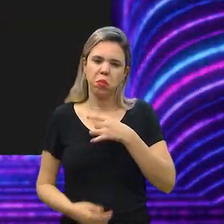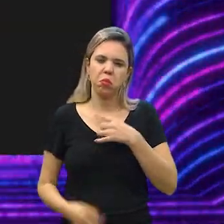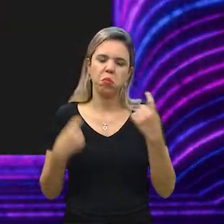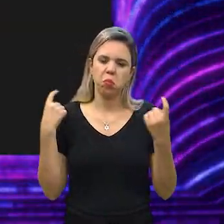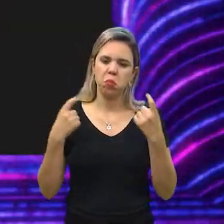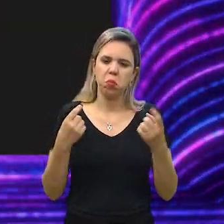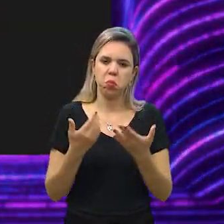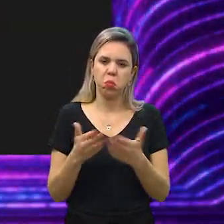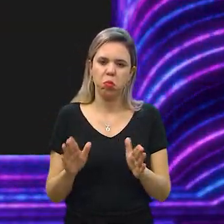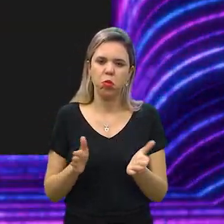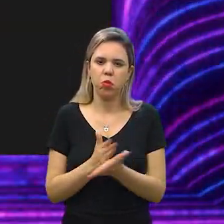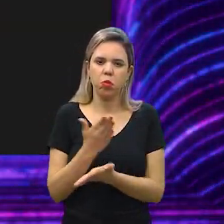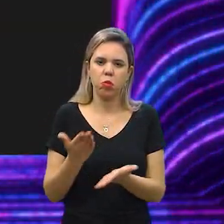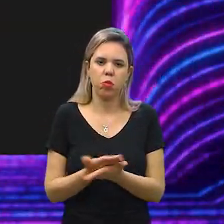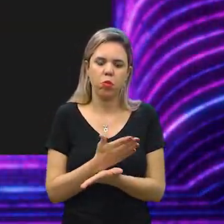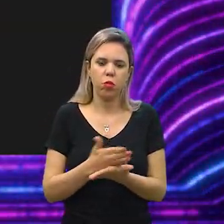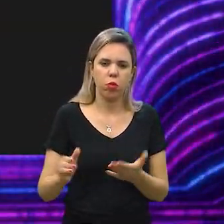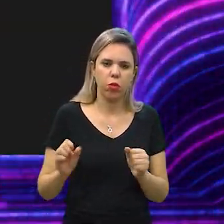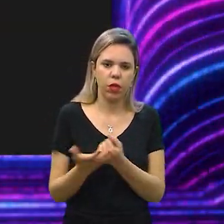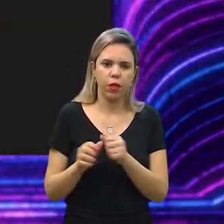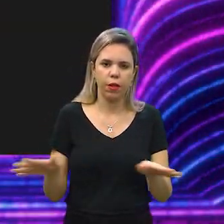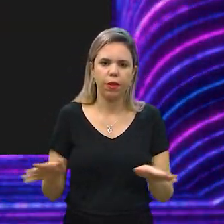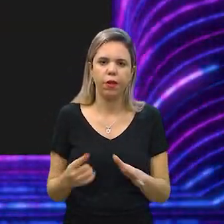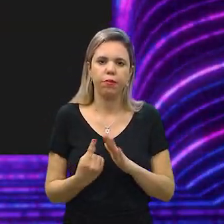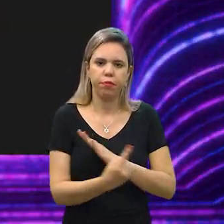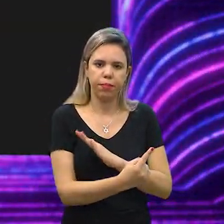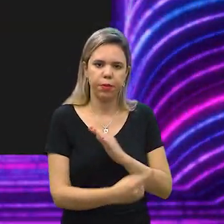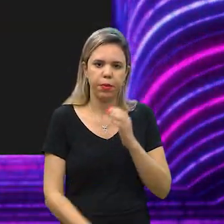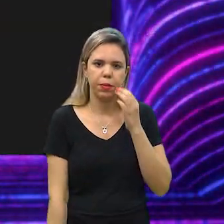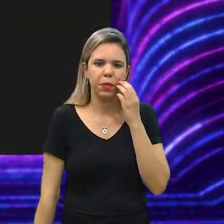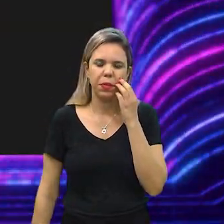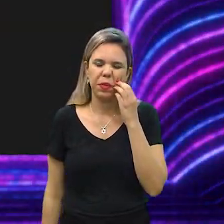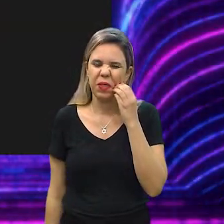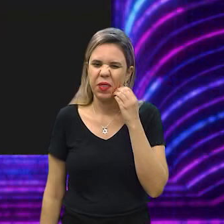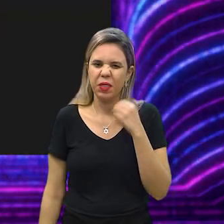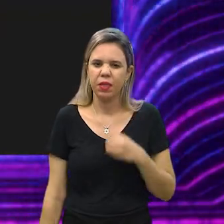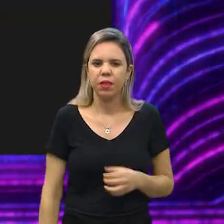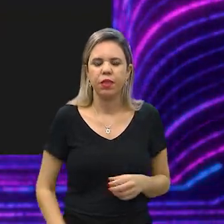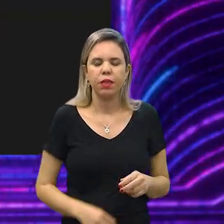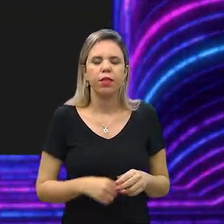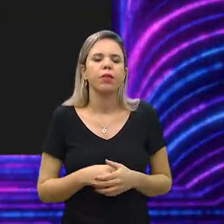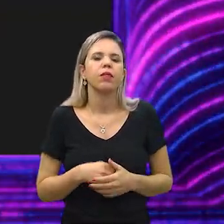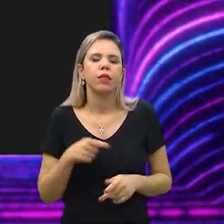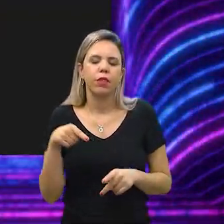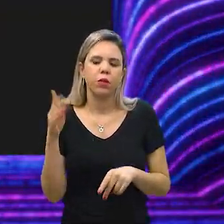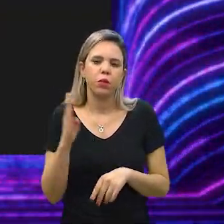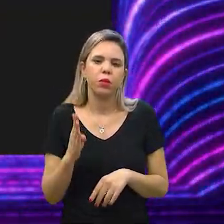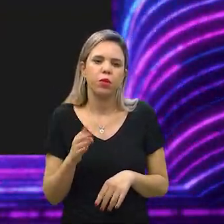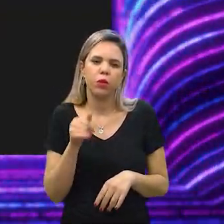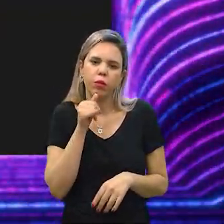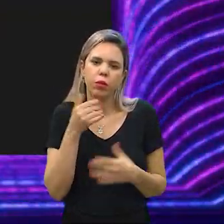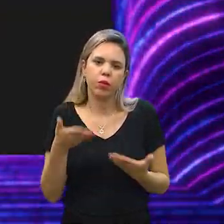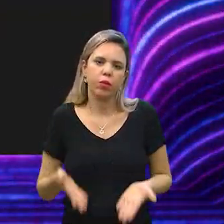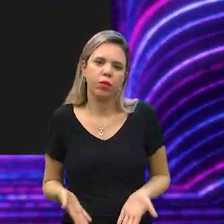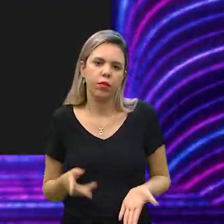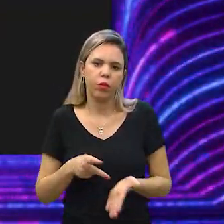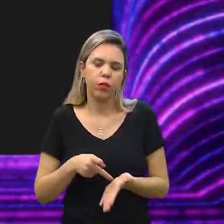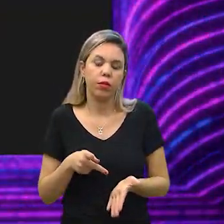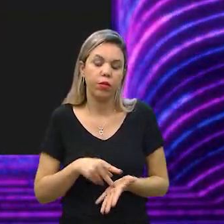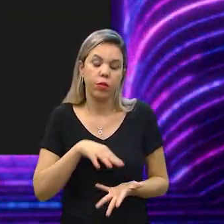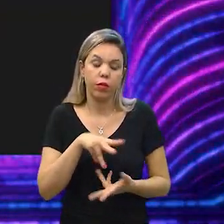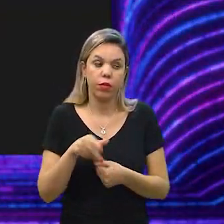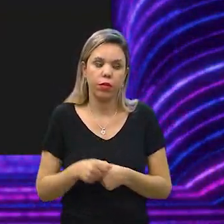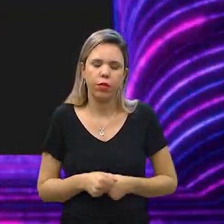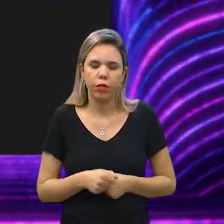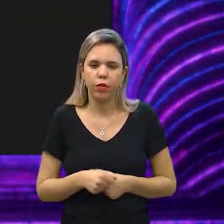medo de lançar o livro bem no comecinho ali da quarentena, da pandemia aqui no Brasil, né? Na verdade,